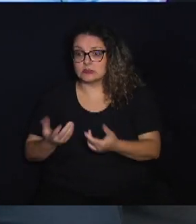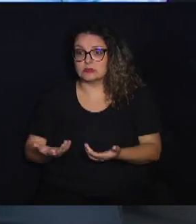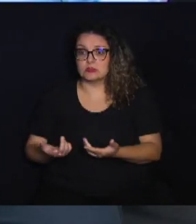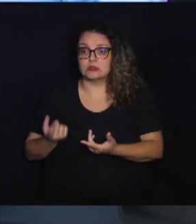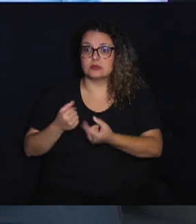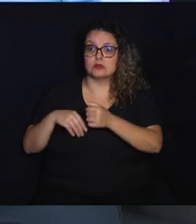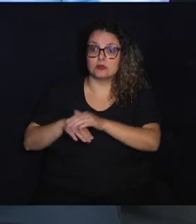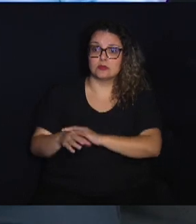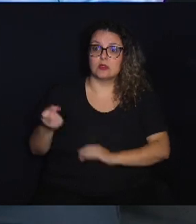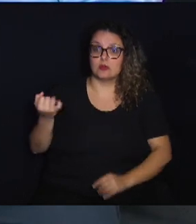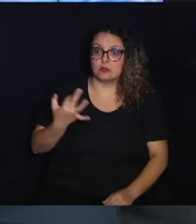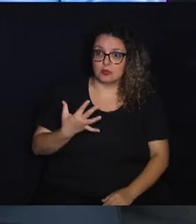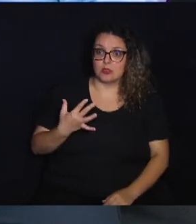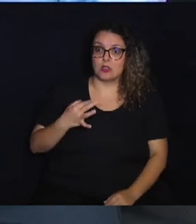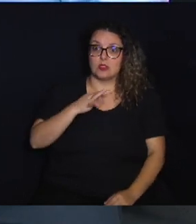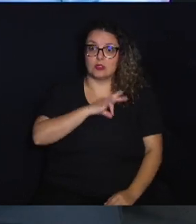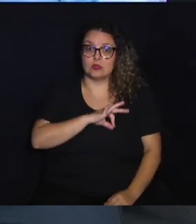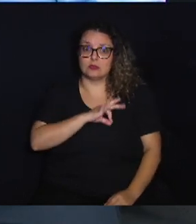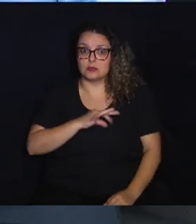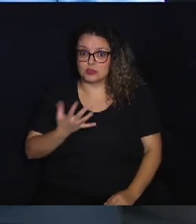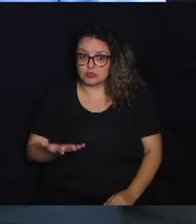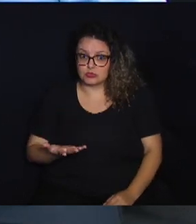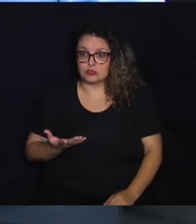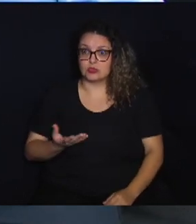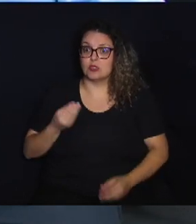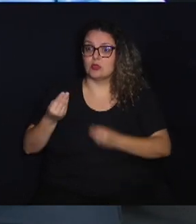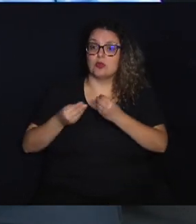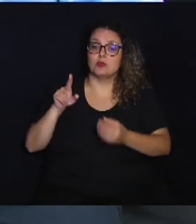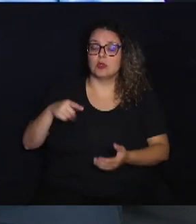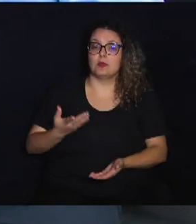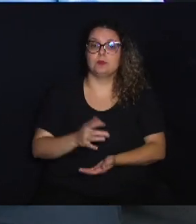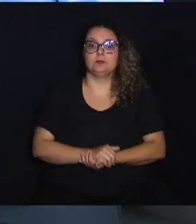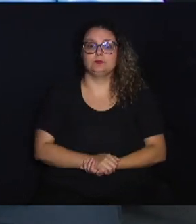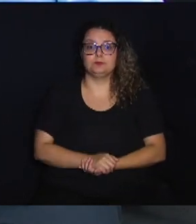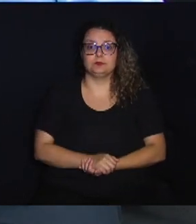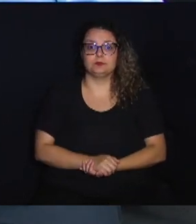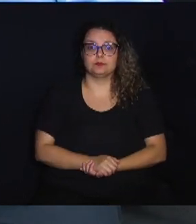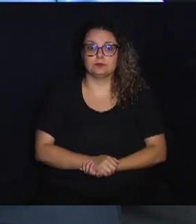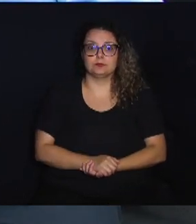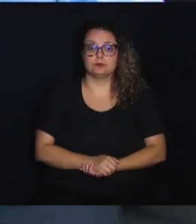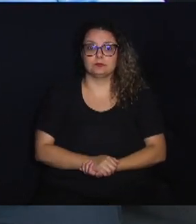certa quantia do salário dela? Como que seria isso?